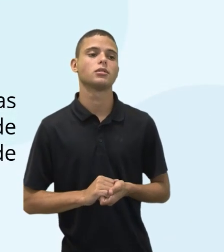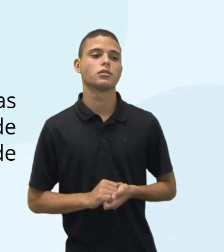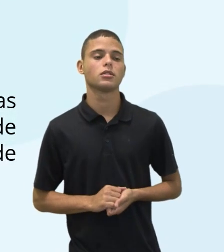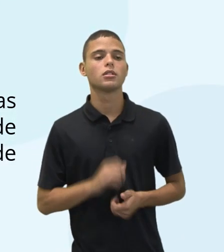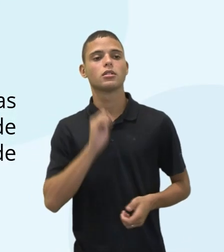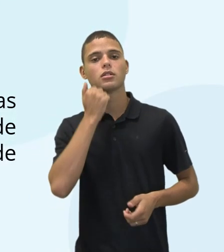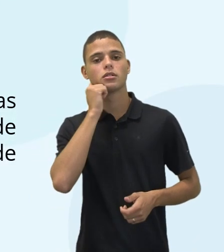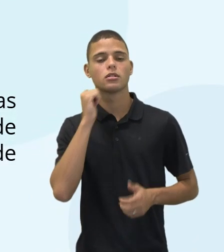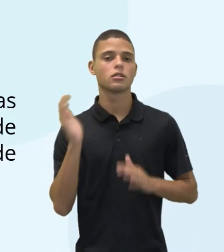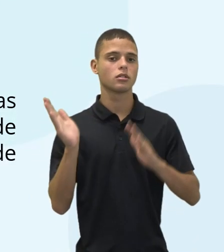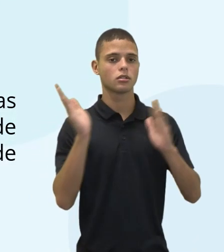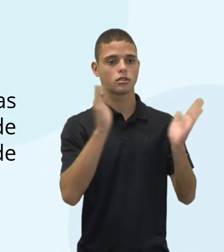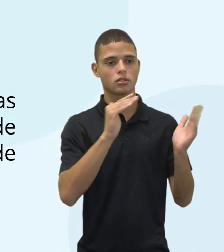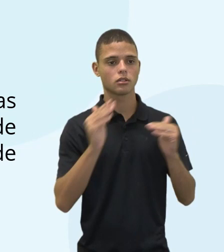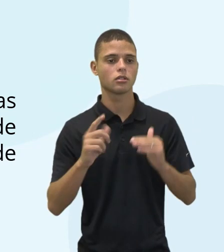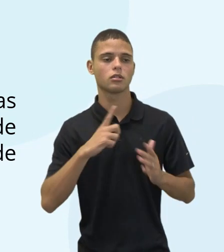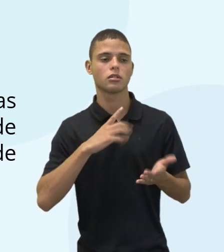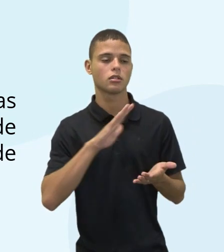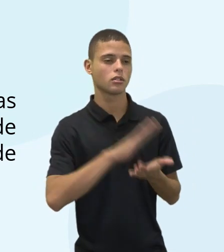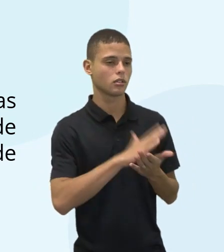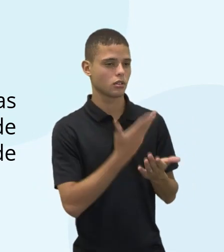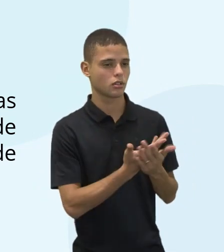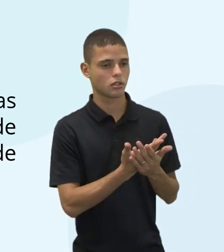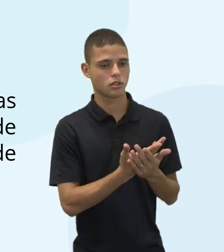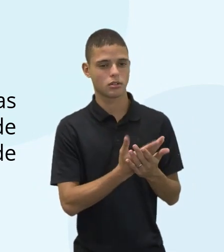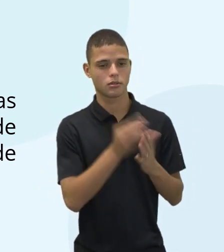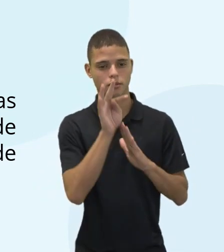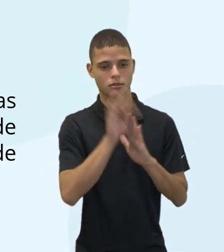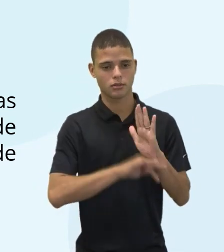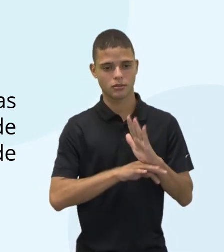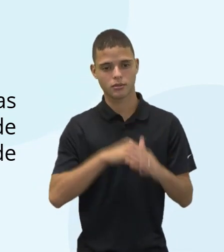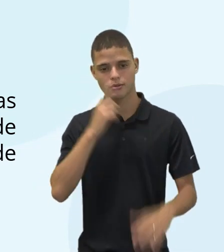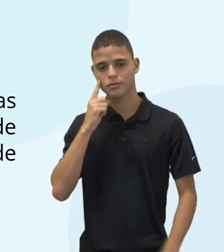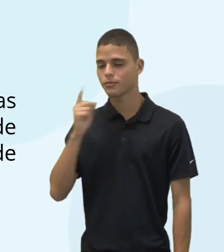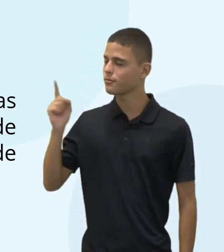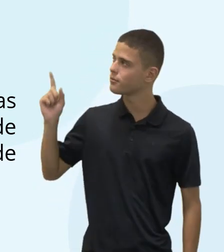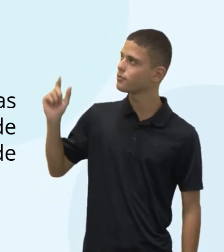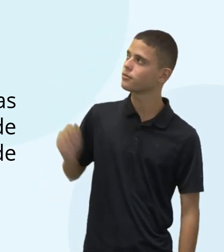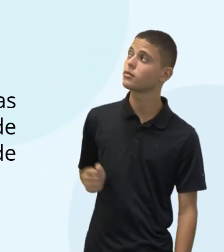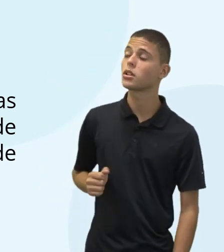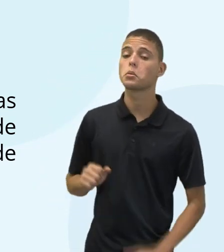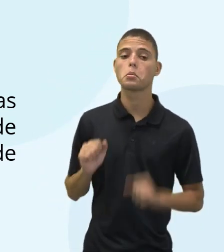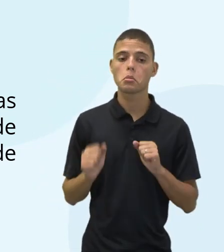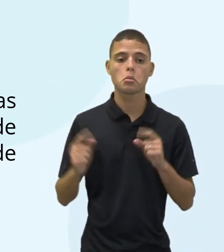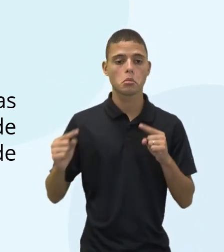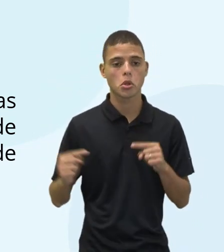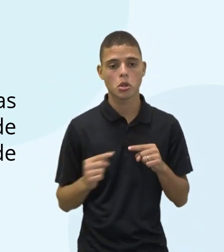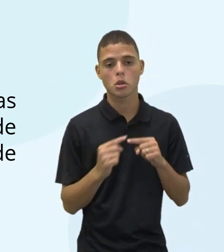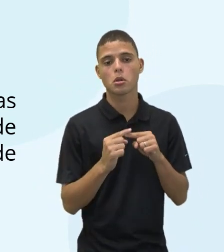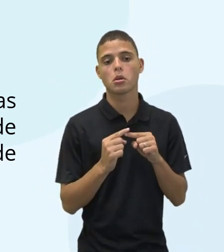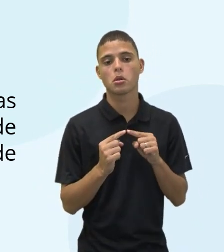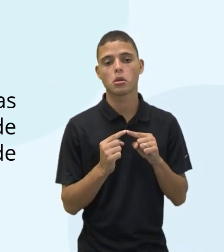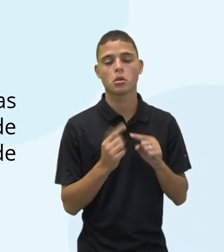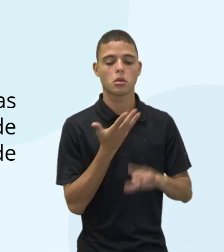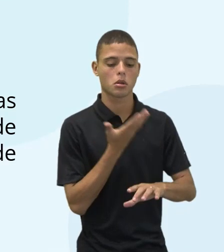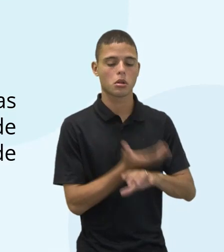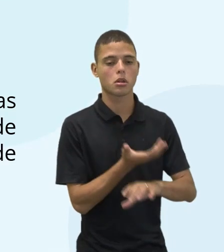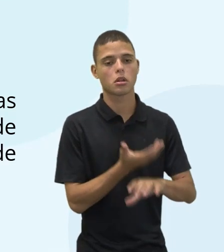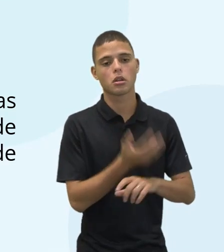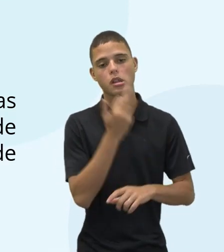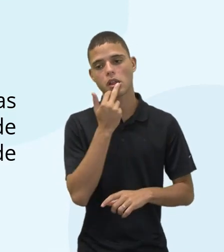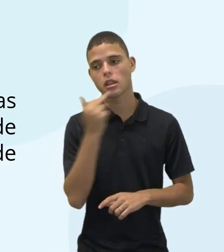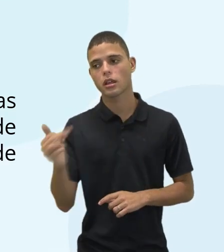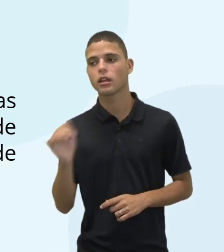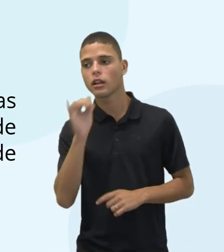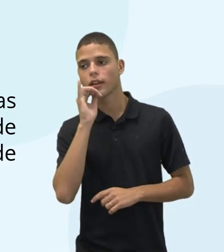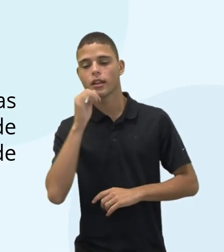da natureza, esse interpretar texto de divulgação científica. E a gente pode até trazer para a área de linguagens para combater fake news. Você